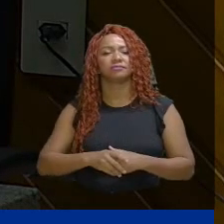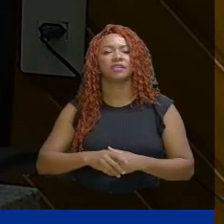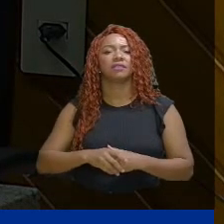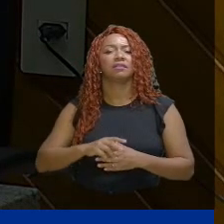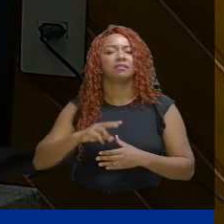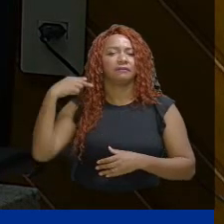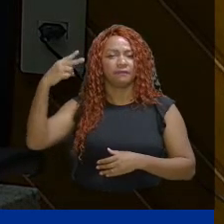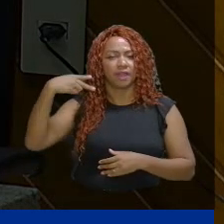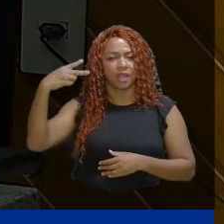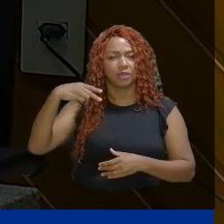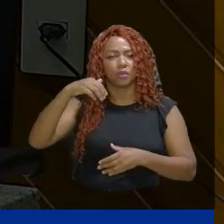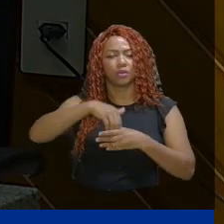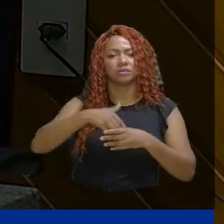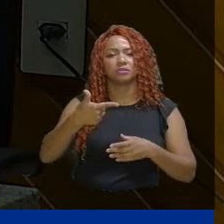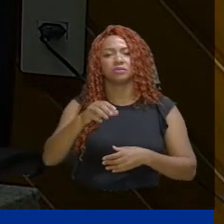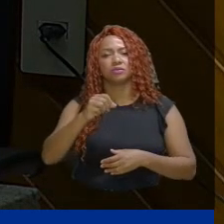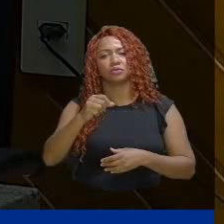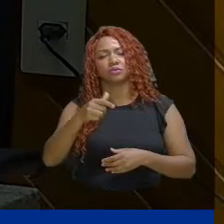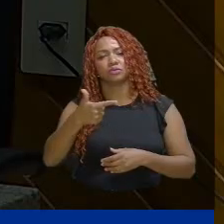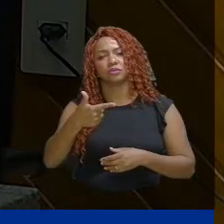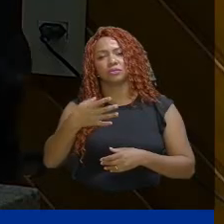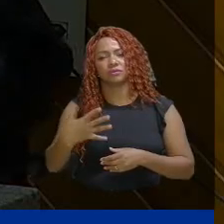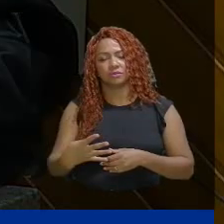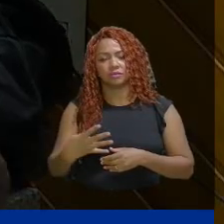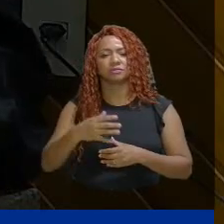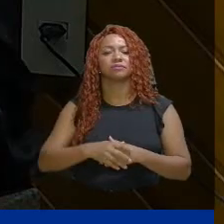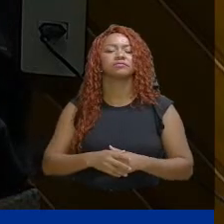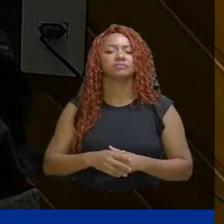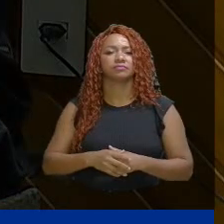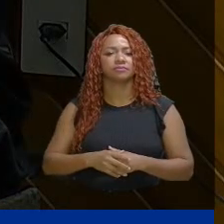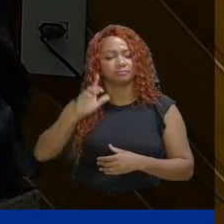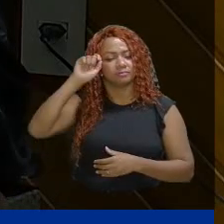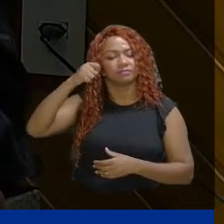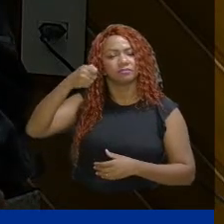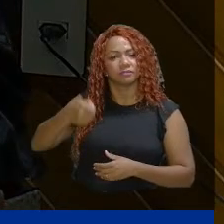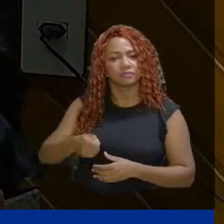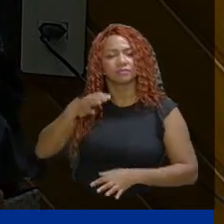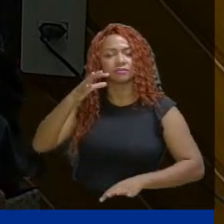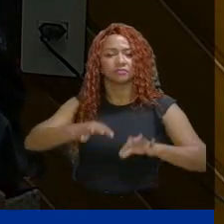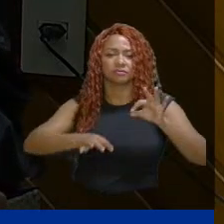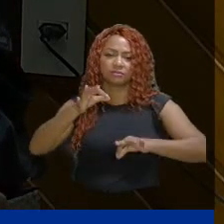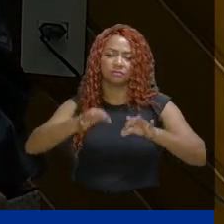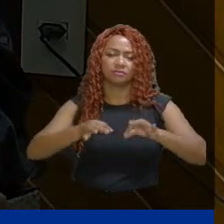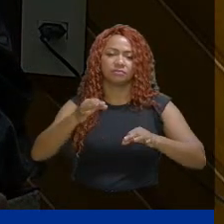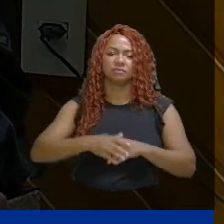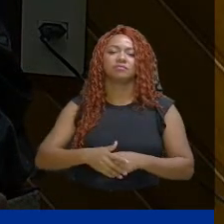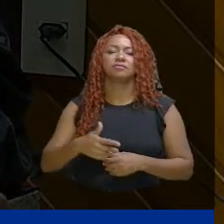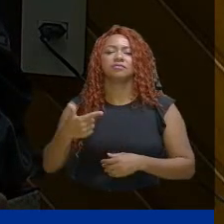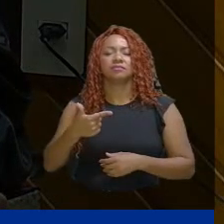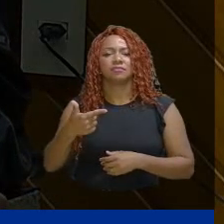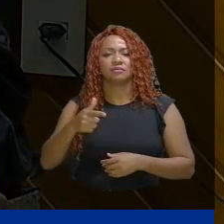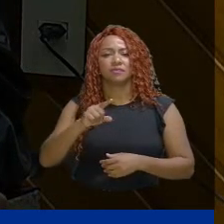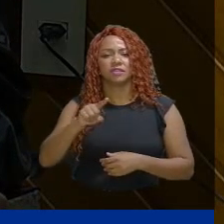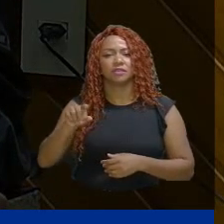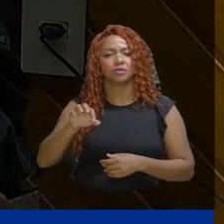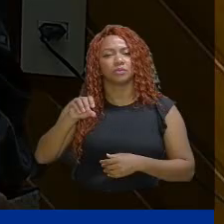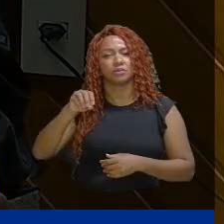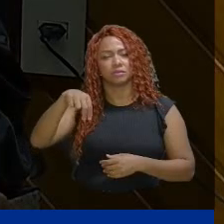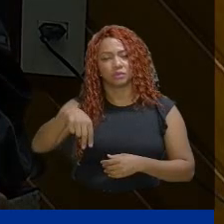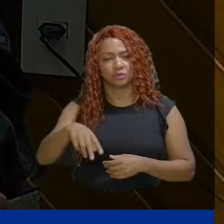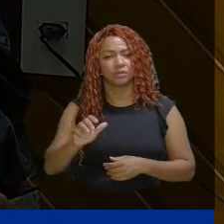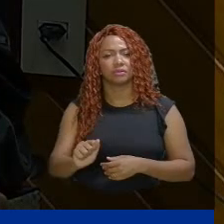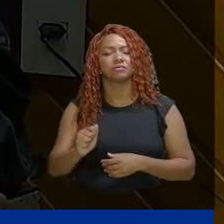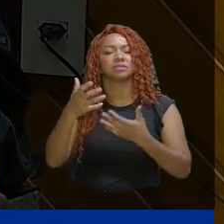Foco no municipais de juiz Macapá, Rivaldo Valente. em Macapá, em fase da sentença proferida pelo juízo da 2ª Zona Eleitoral do Amapá, que